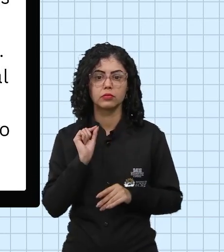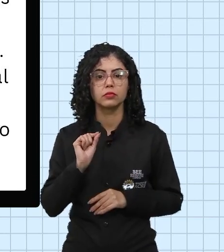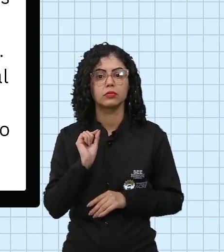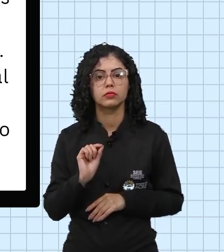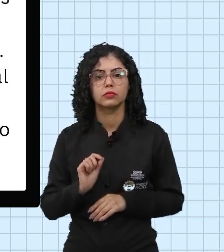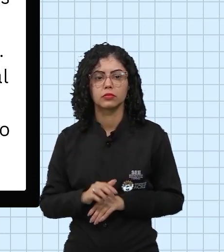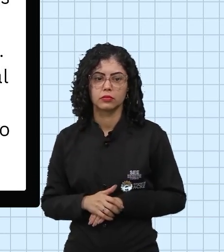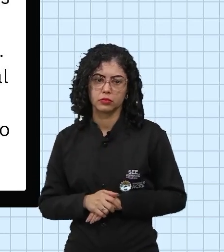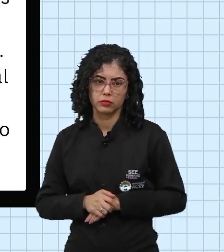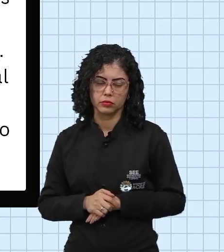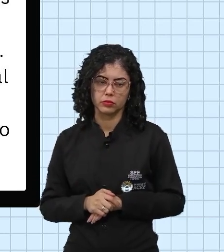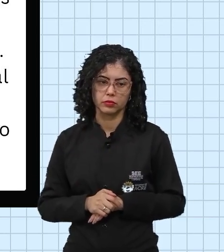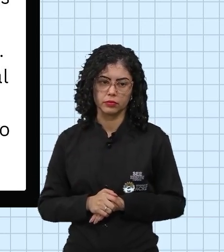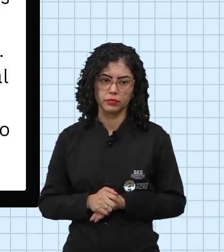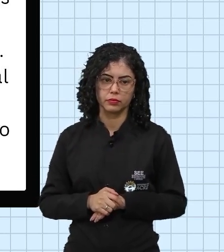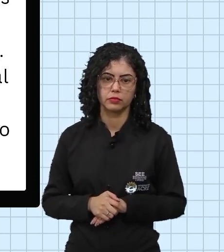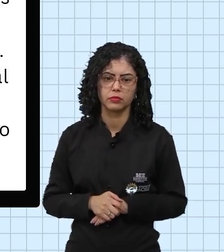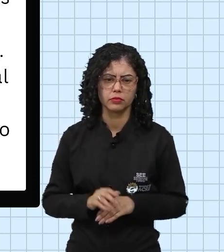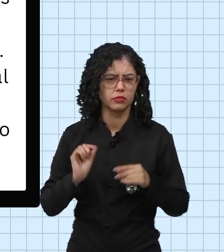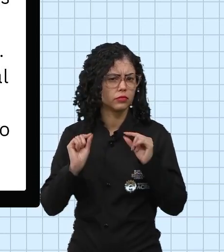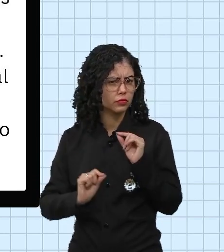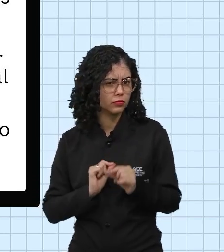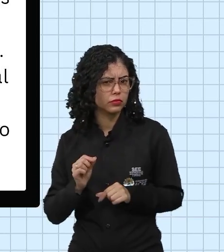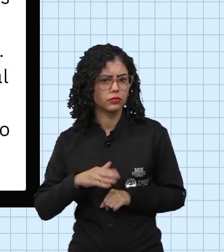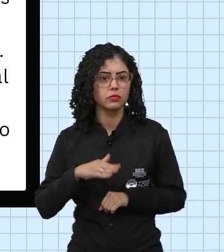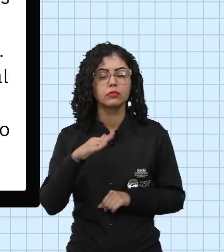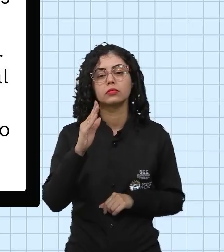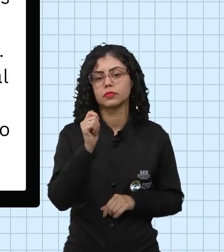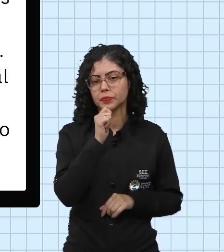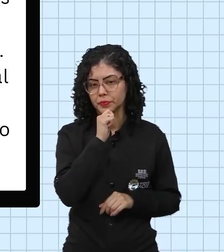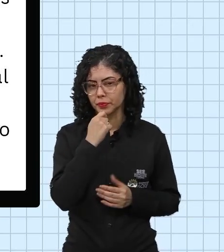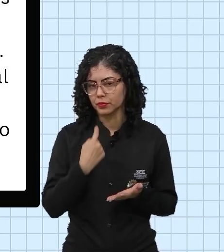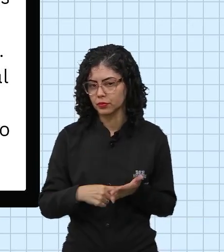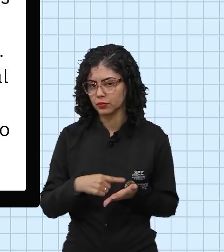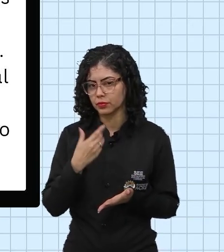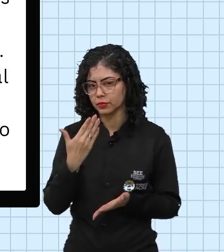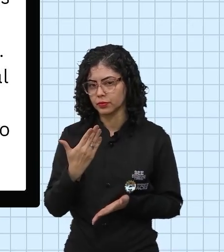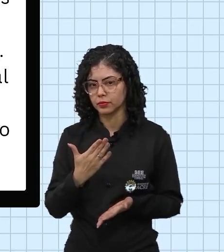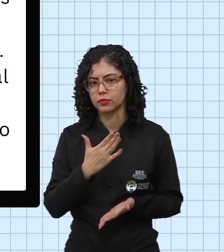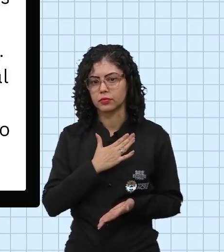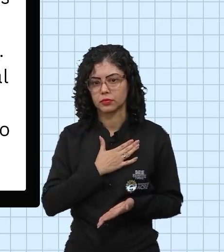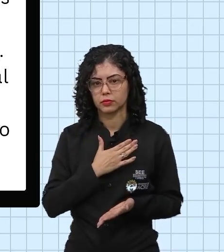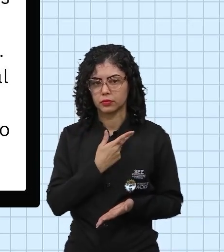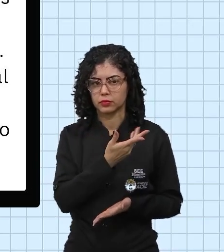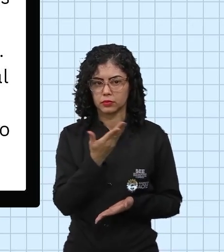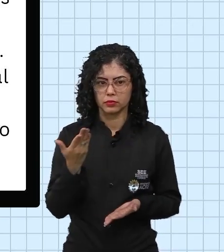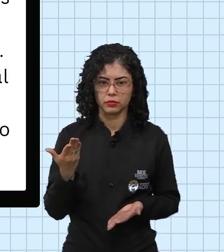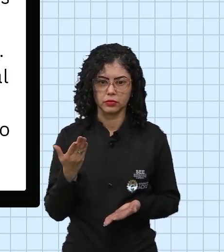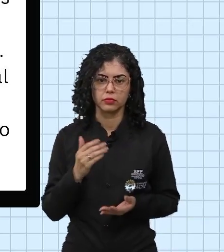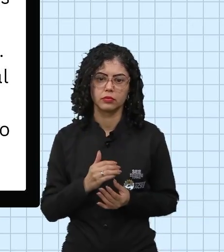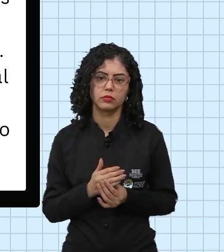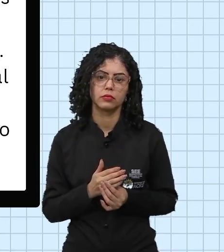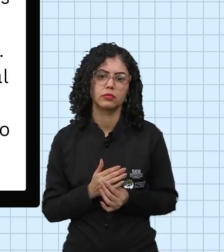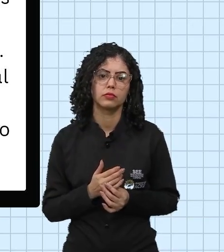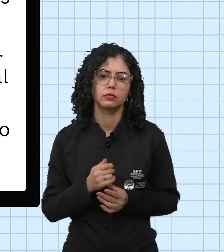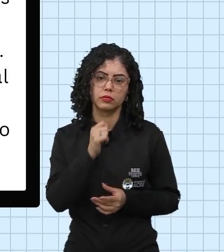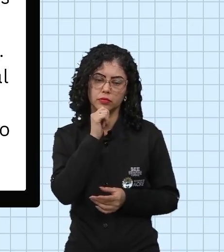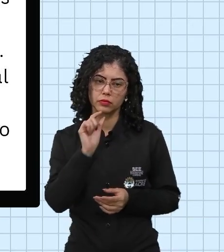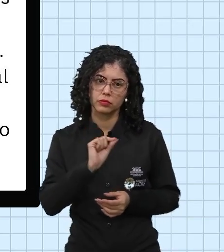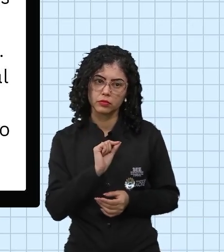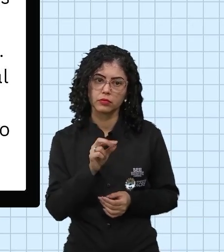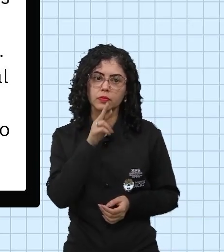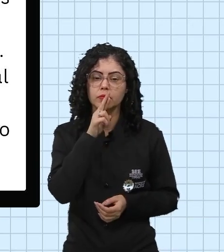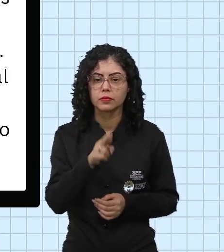no trecho é... O que é aqui mais marcante para vocês que eu expliquei? Lá no início do trecho tem